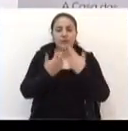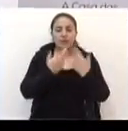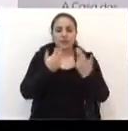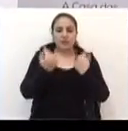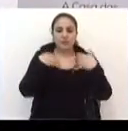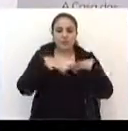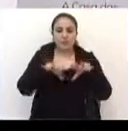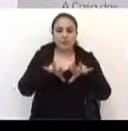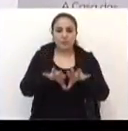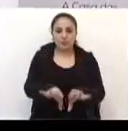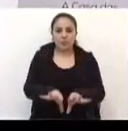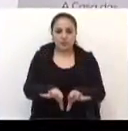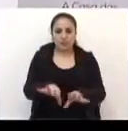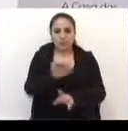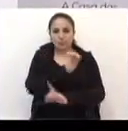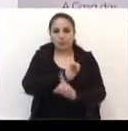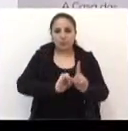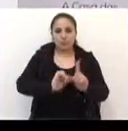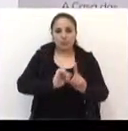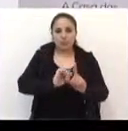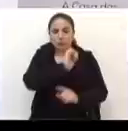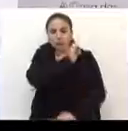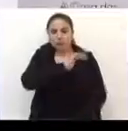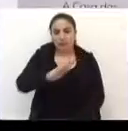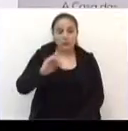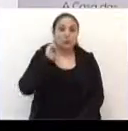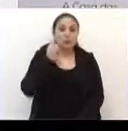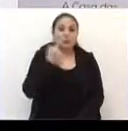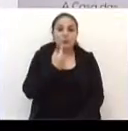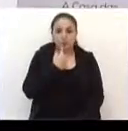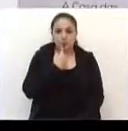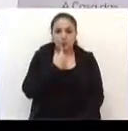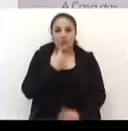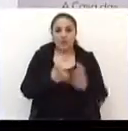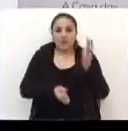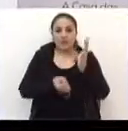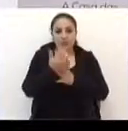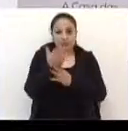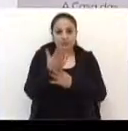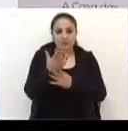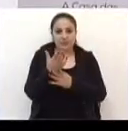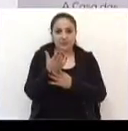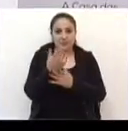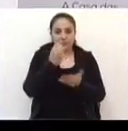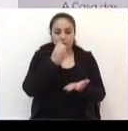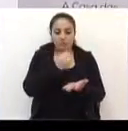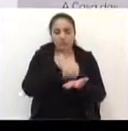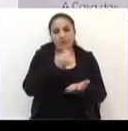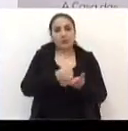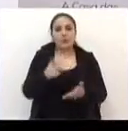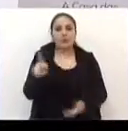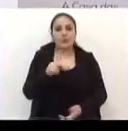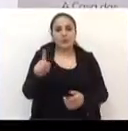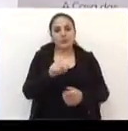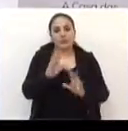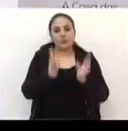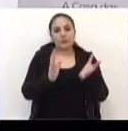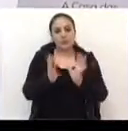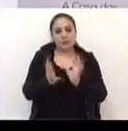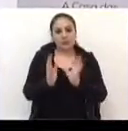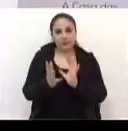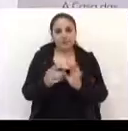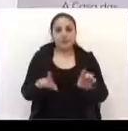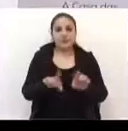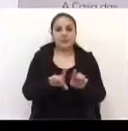à inclusão dos alunos com surdez, ou seja, a criação do cargo do professor de Libras, criação do cargo